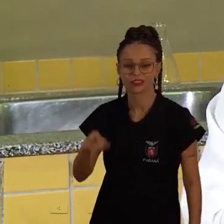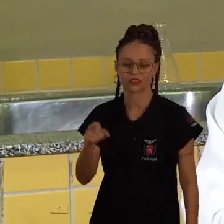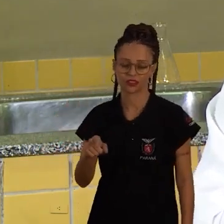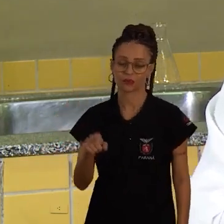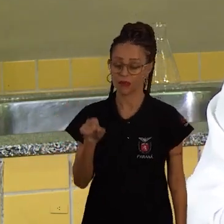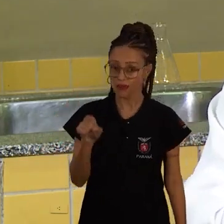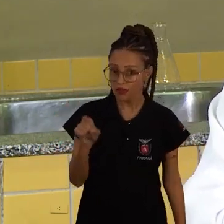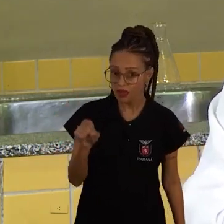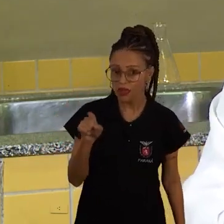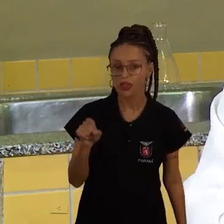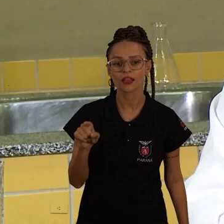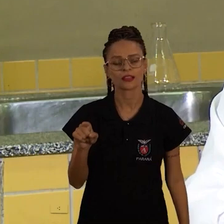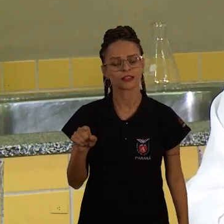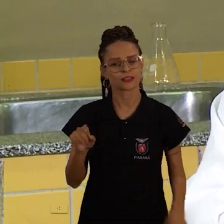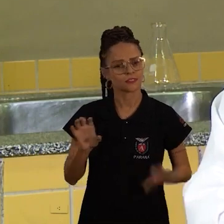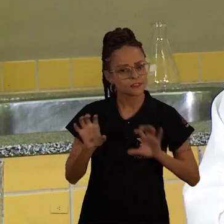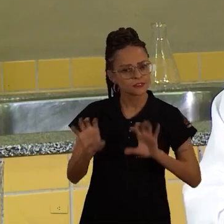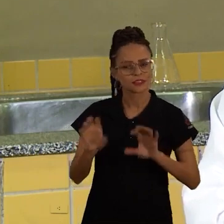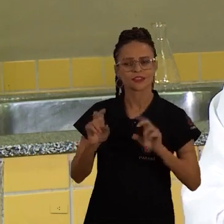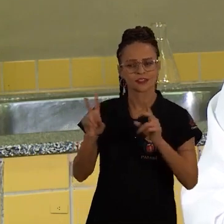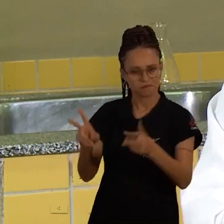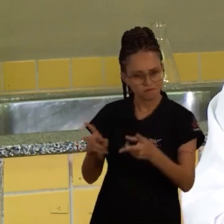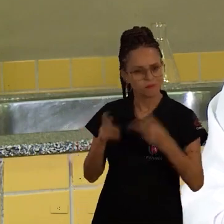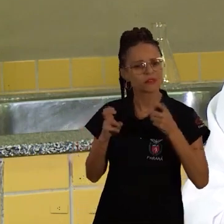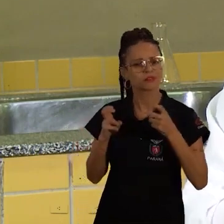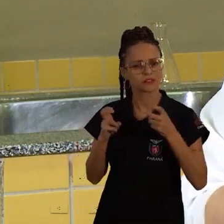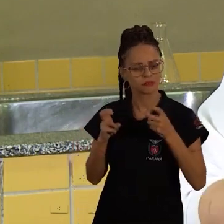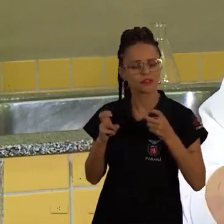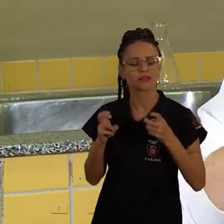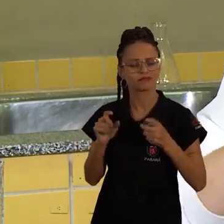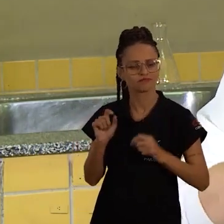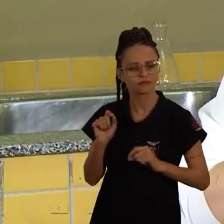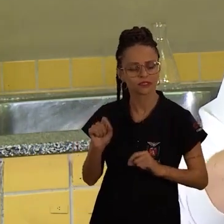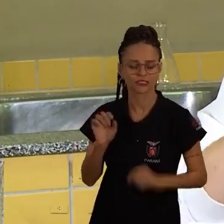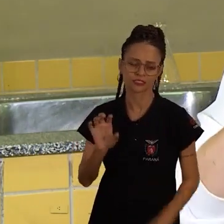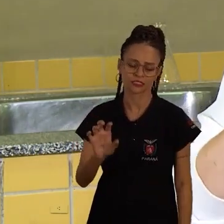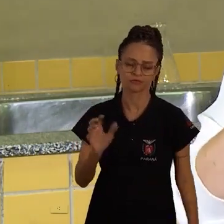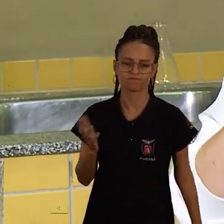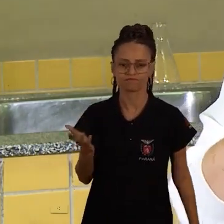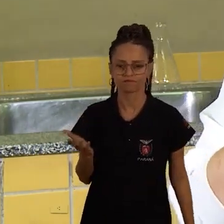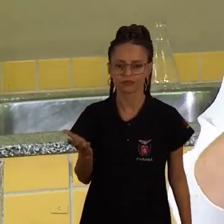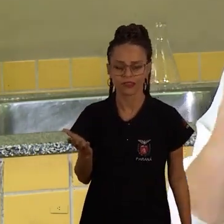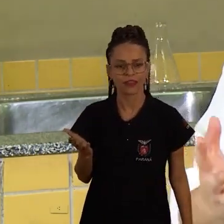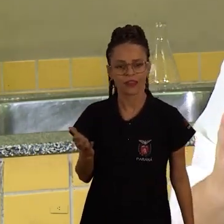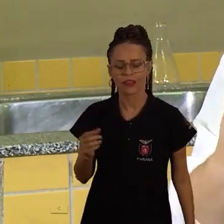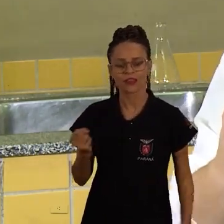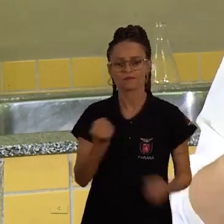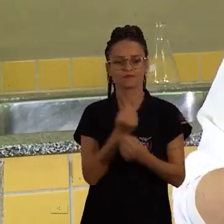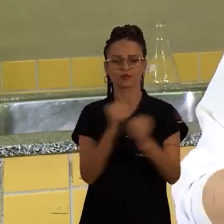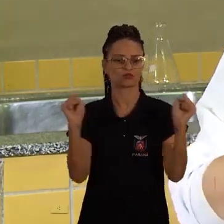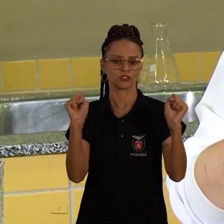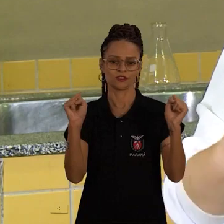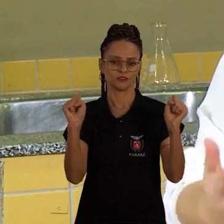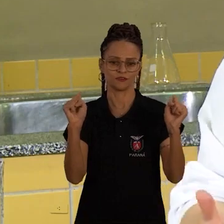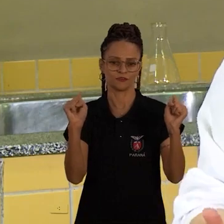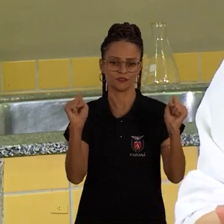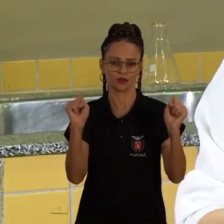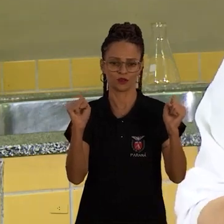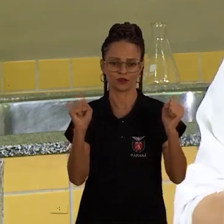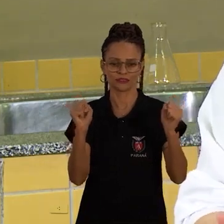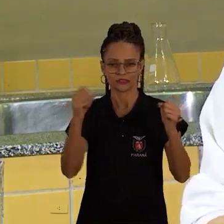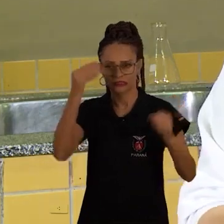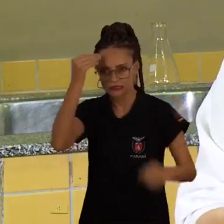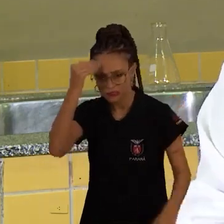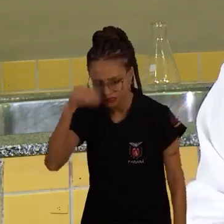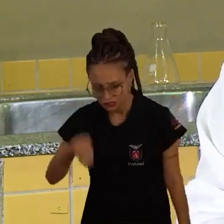no caso dela, assim, dava para ver que, assim, é impossível a gente não esmorecer